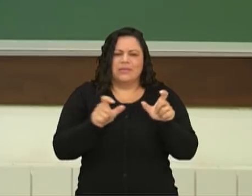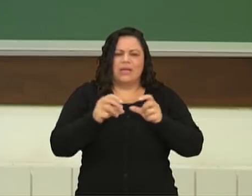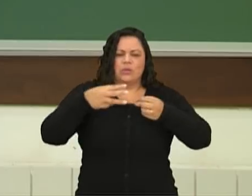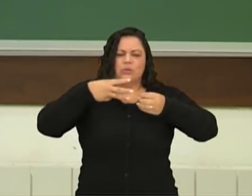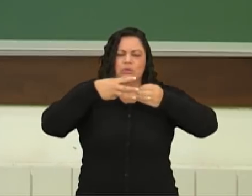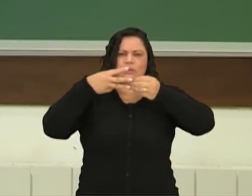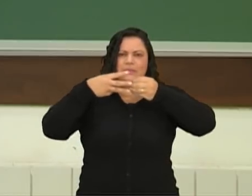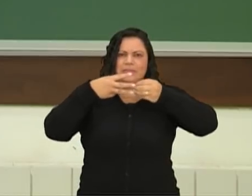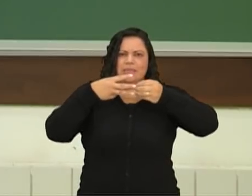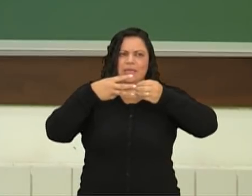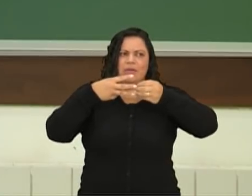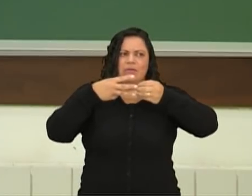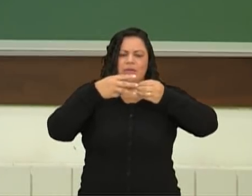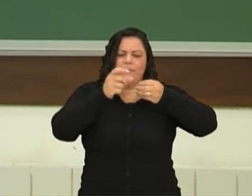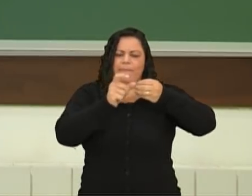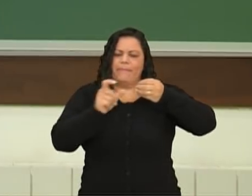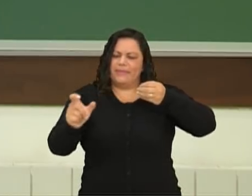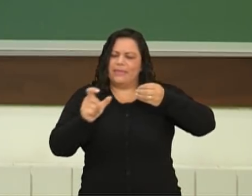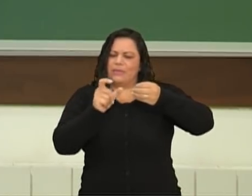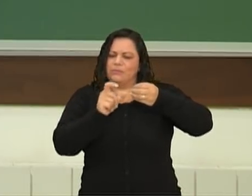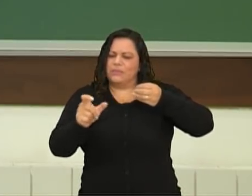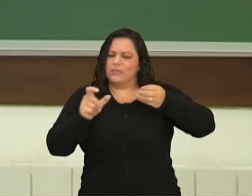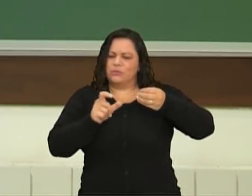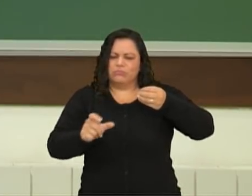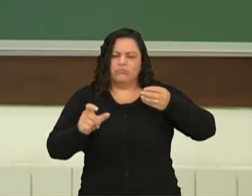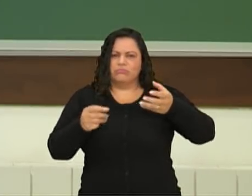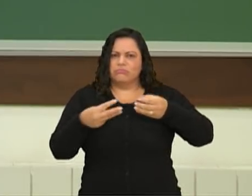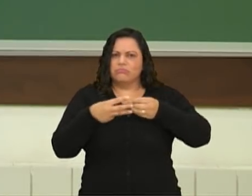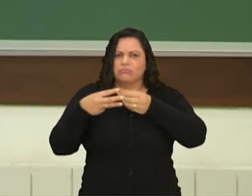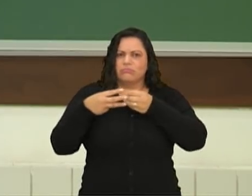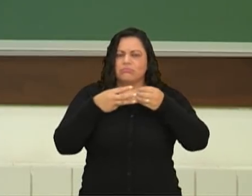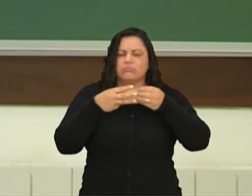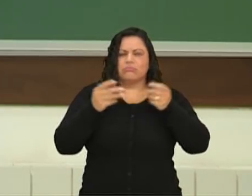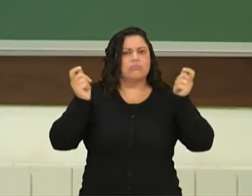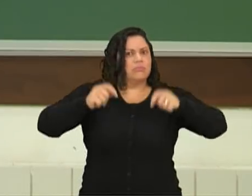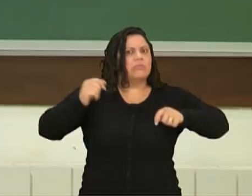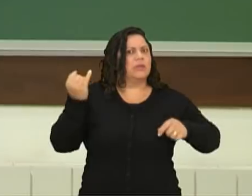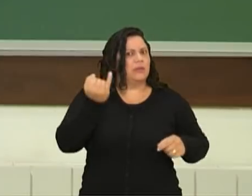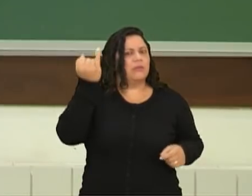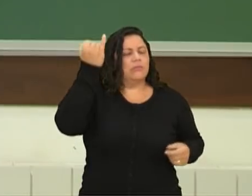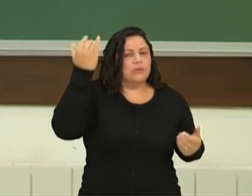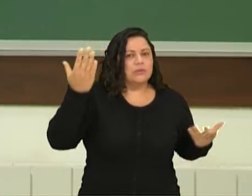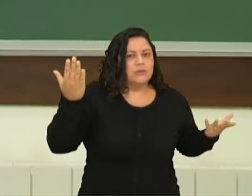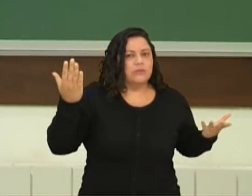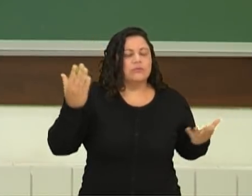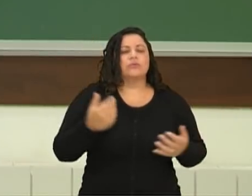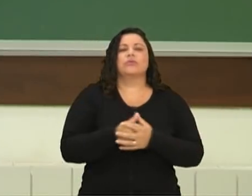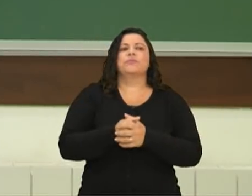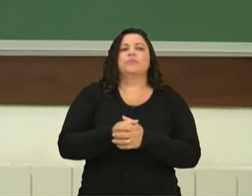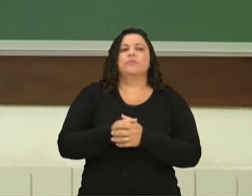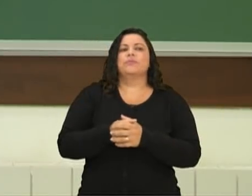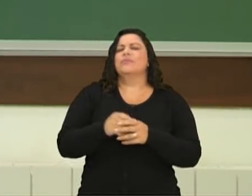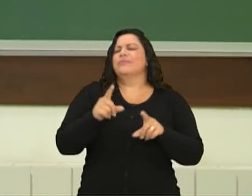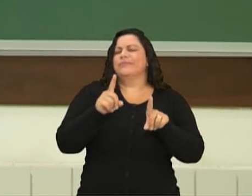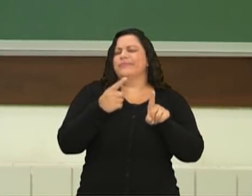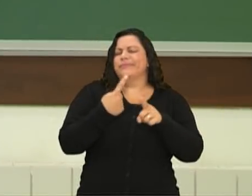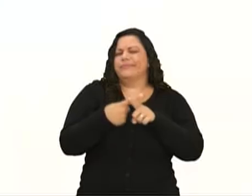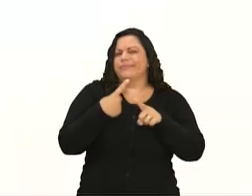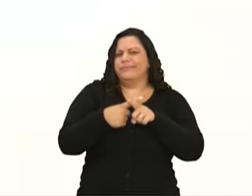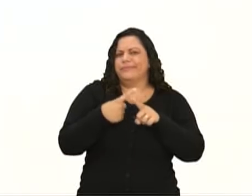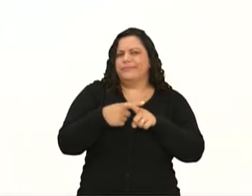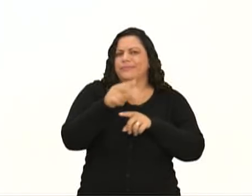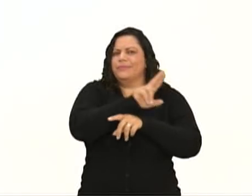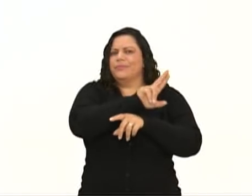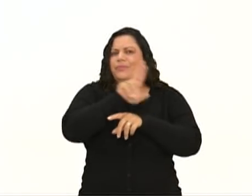são importantes. Por quê? Porque elas vão participar de um processo denominado coagulação sanguínea,